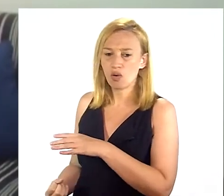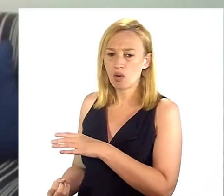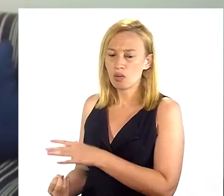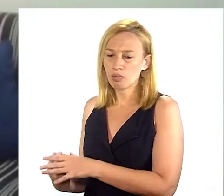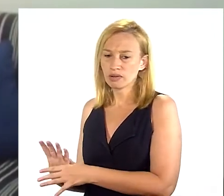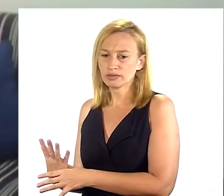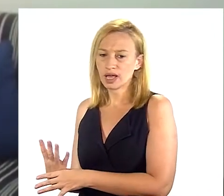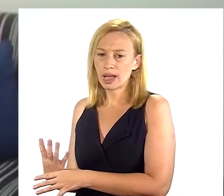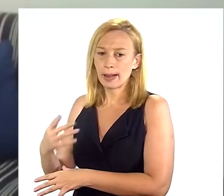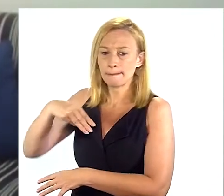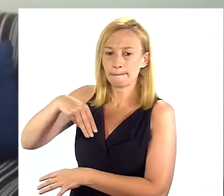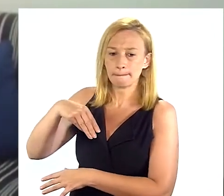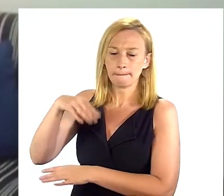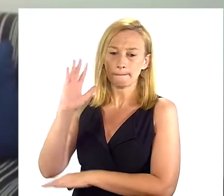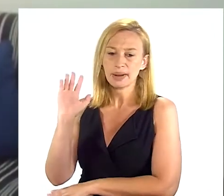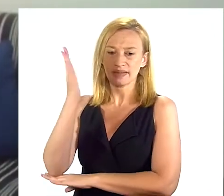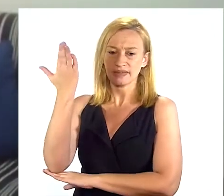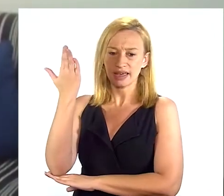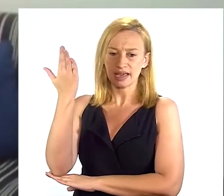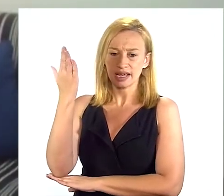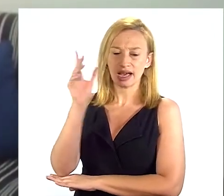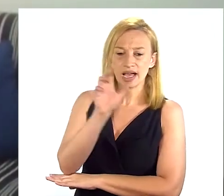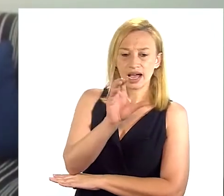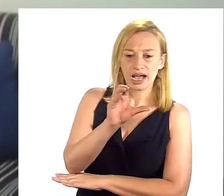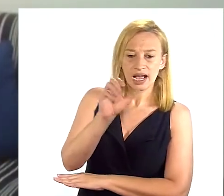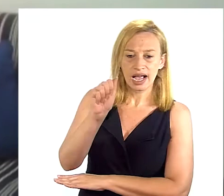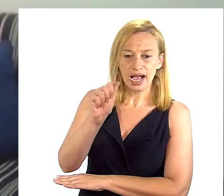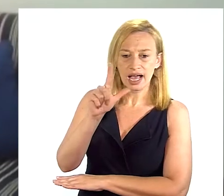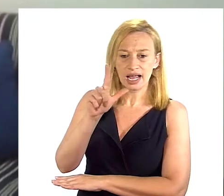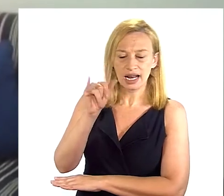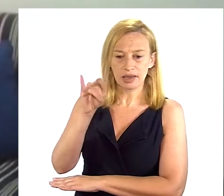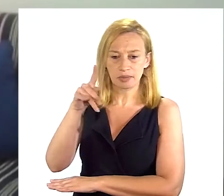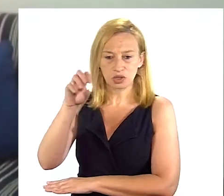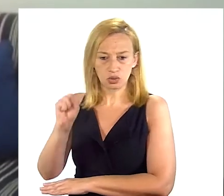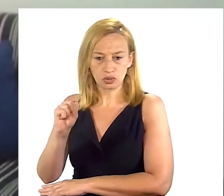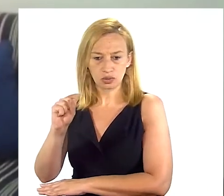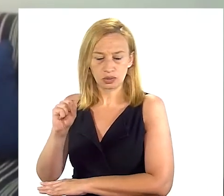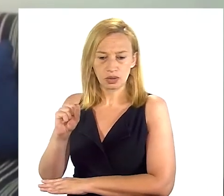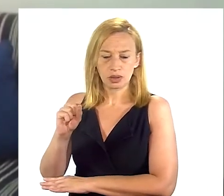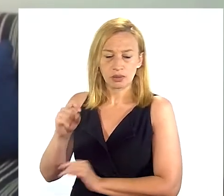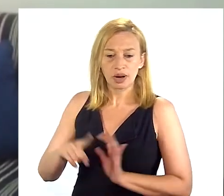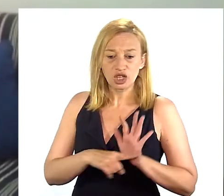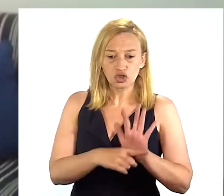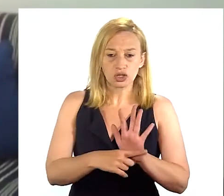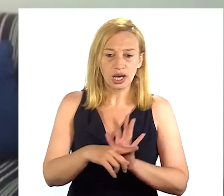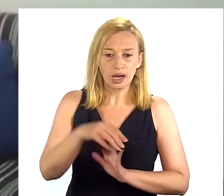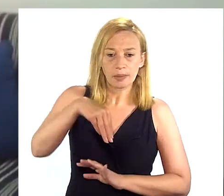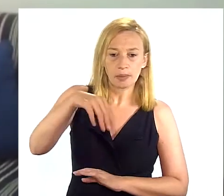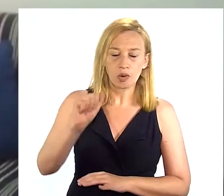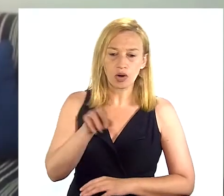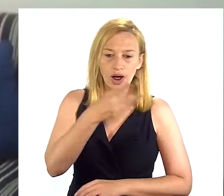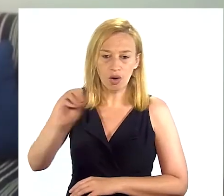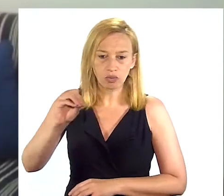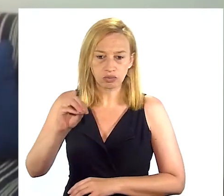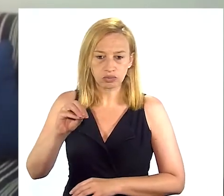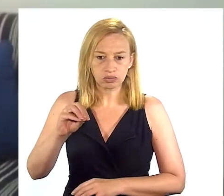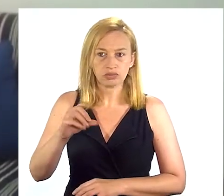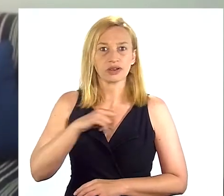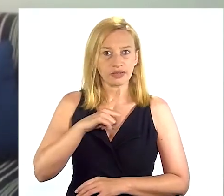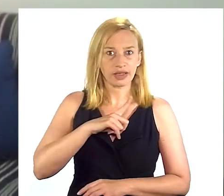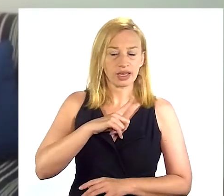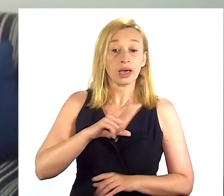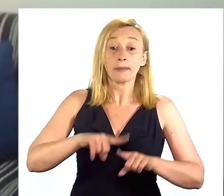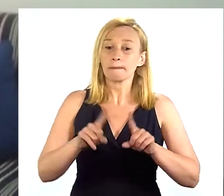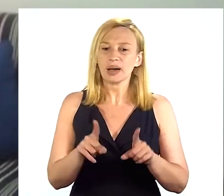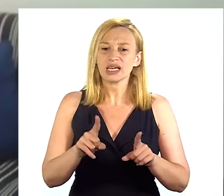acho que eu vou plantar madeira, eucalipto, talvez, para ter morão, para poder vender morão. Mas ele não vai vender só